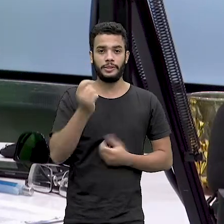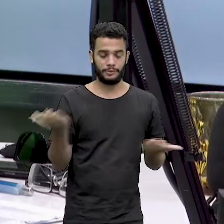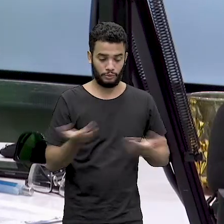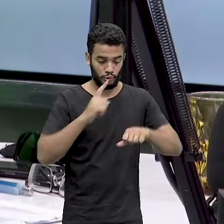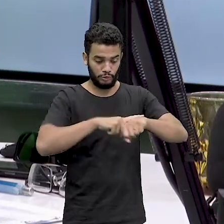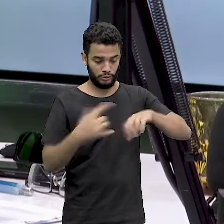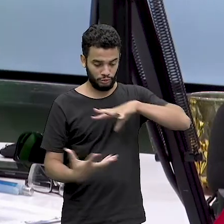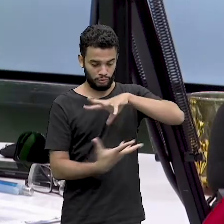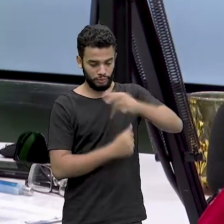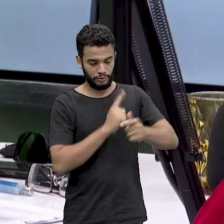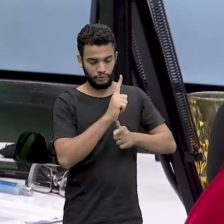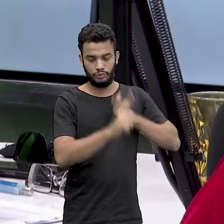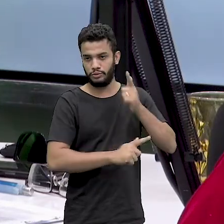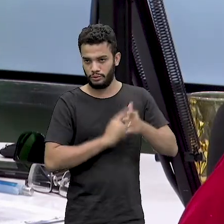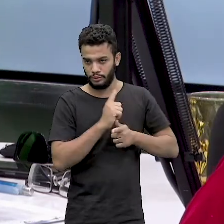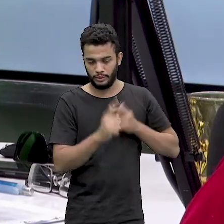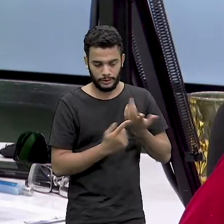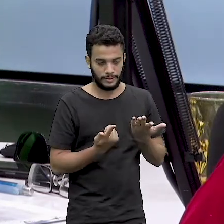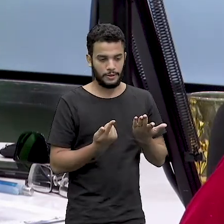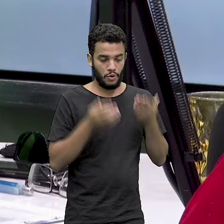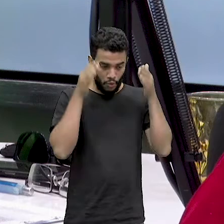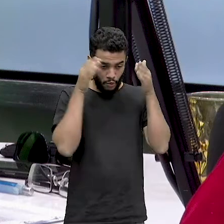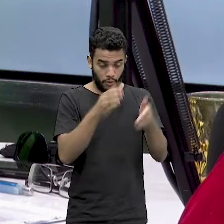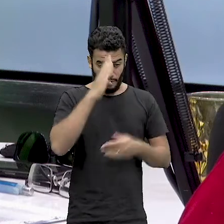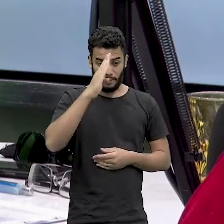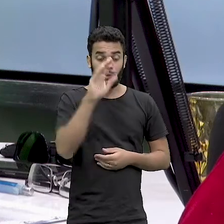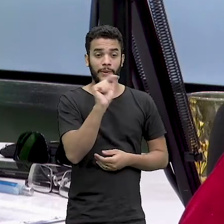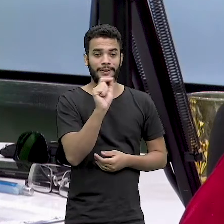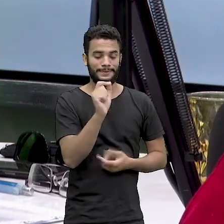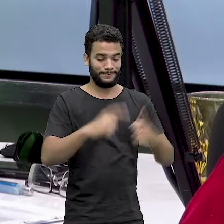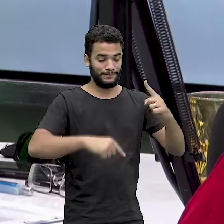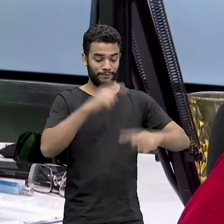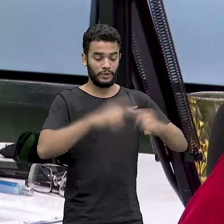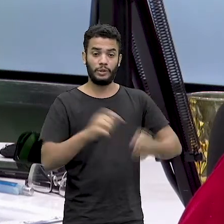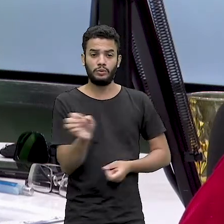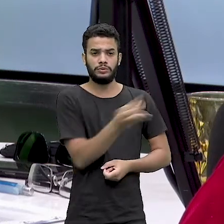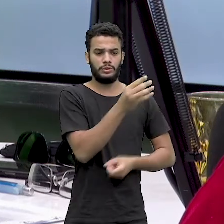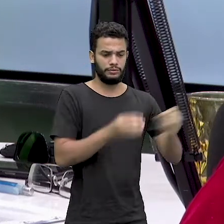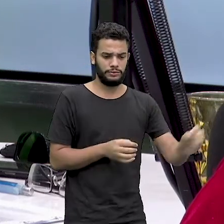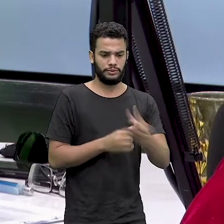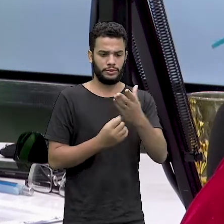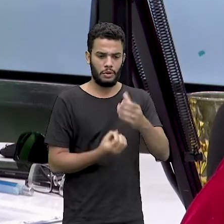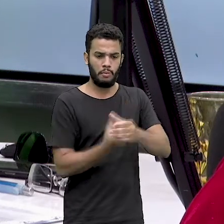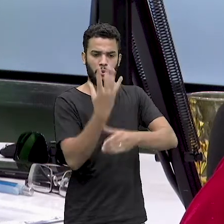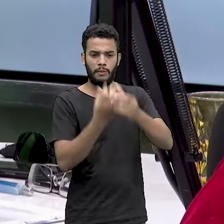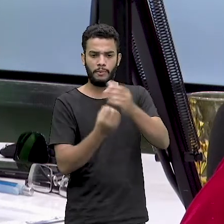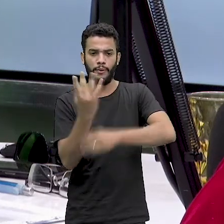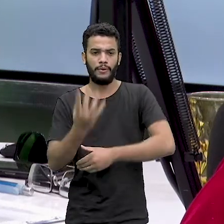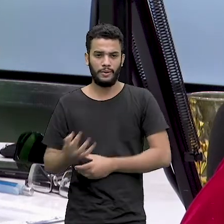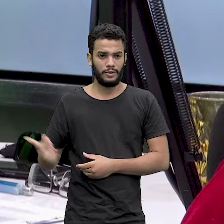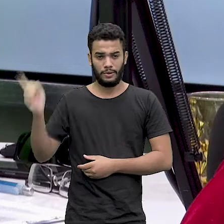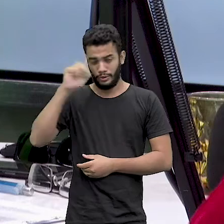vai surgir, né? Mas é importante as pessoas buscarem funções, pensarem em aprender, principalmente em lidar